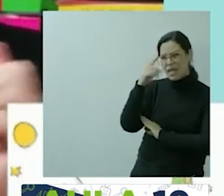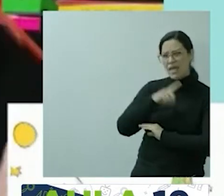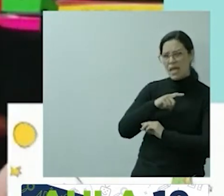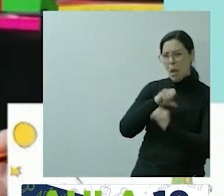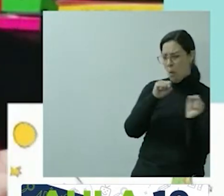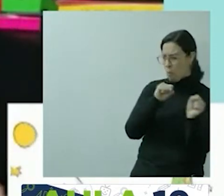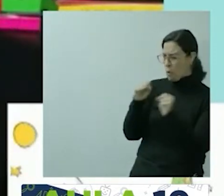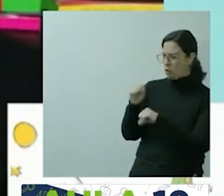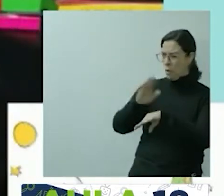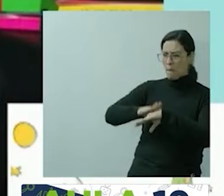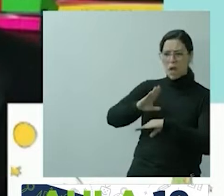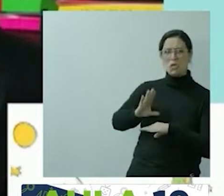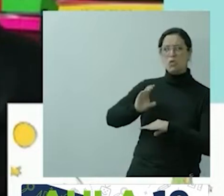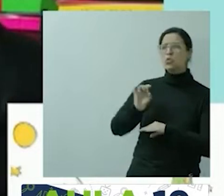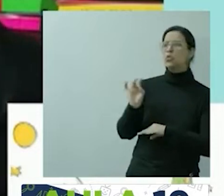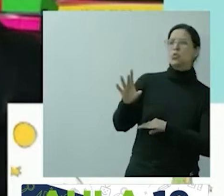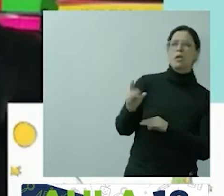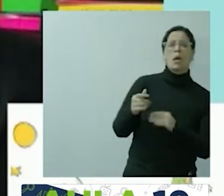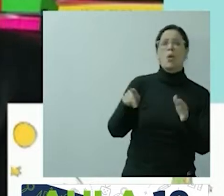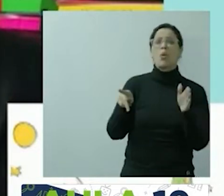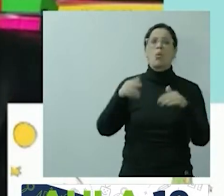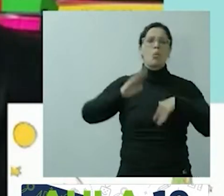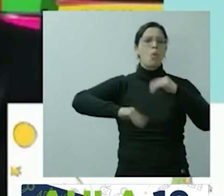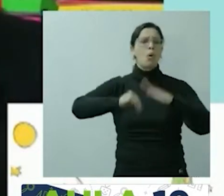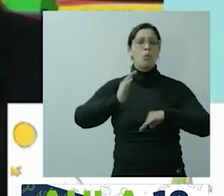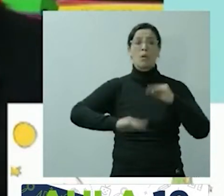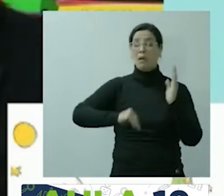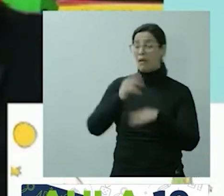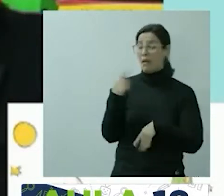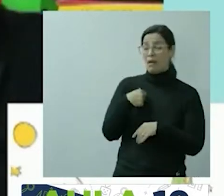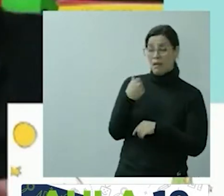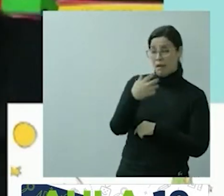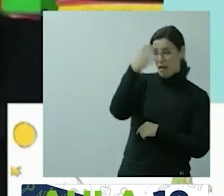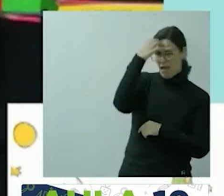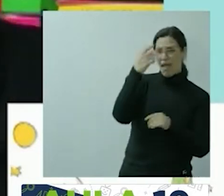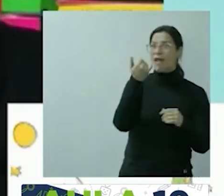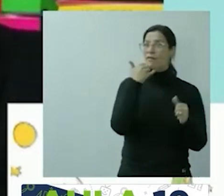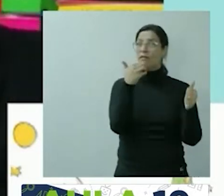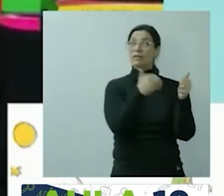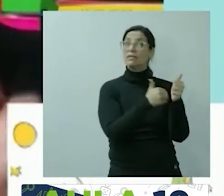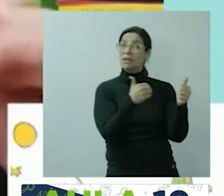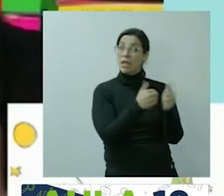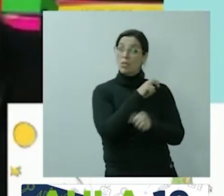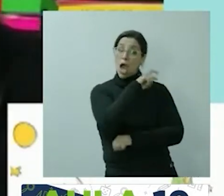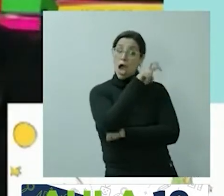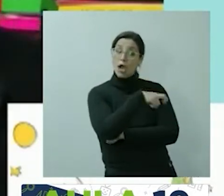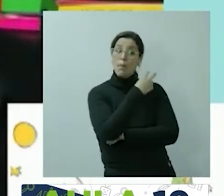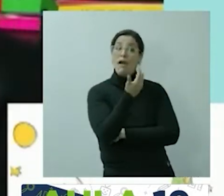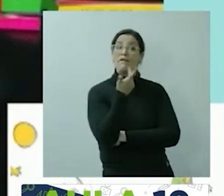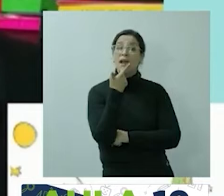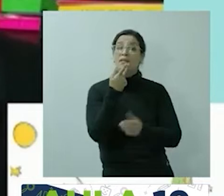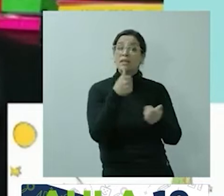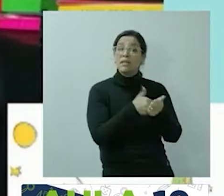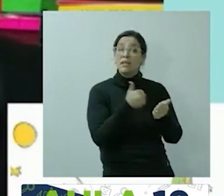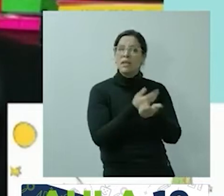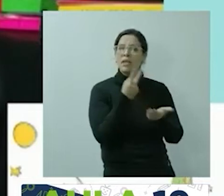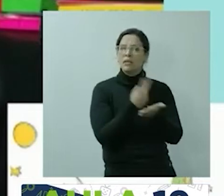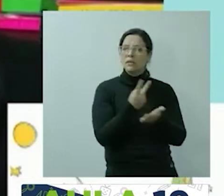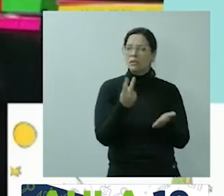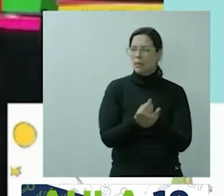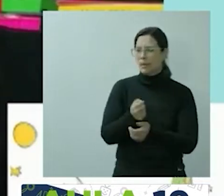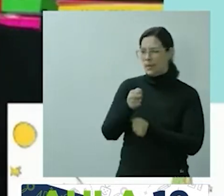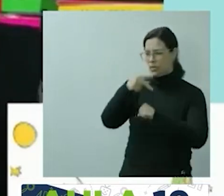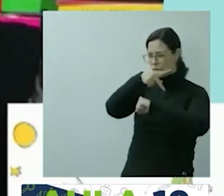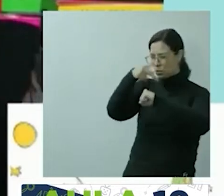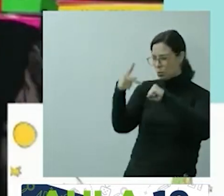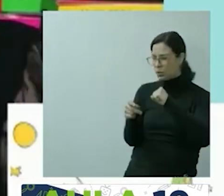poder do que qualquer rei? Ela falava em enigmas. Pequeno príncipe entendeu. Pequeno príncipe sempre foi muito